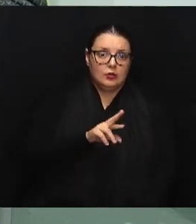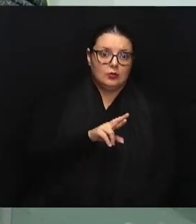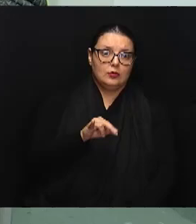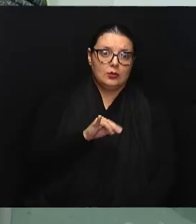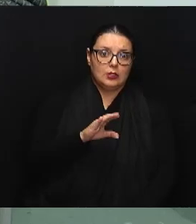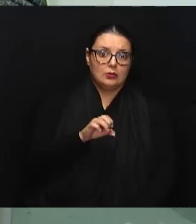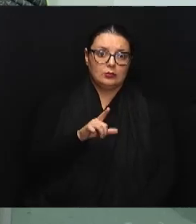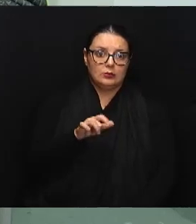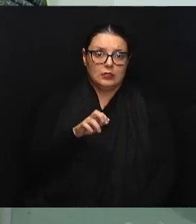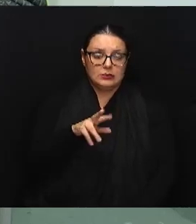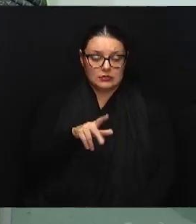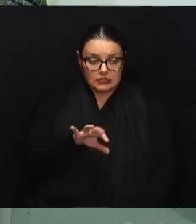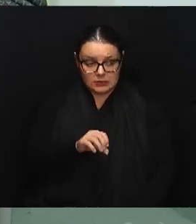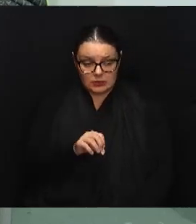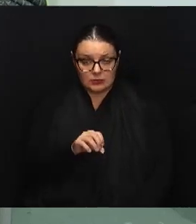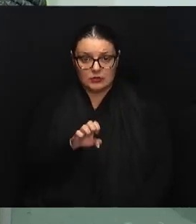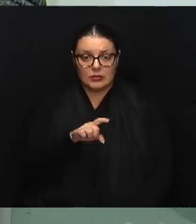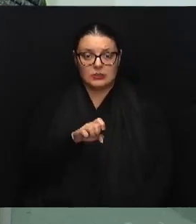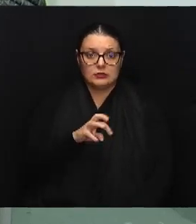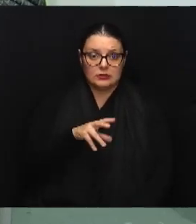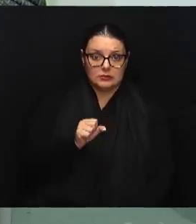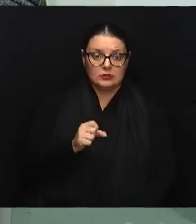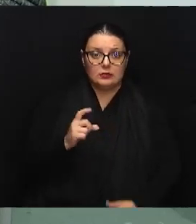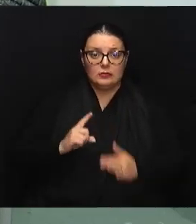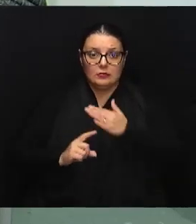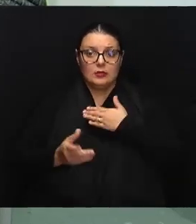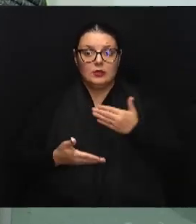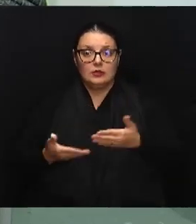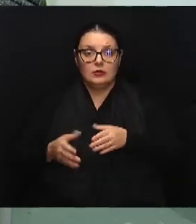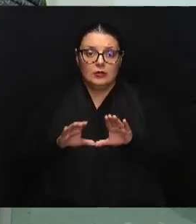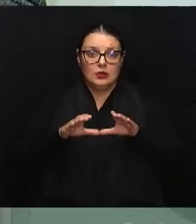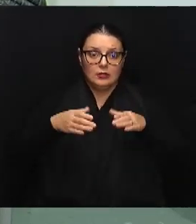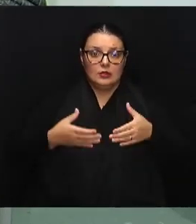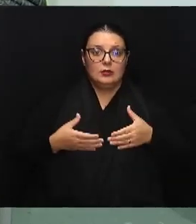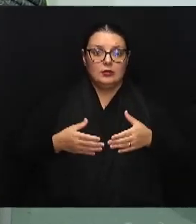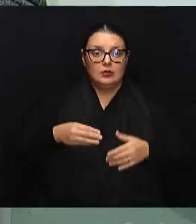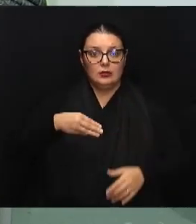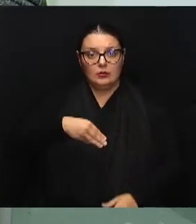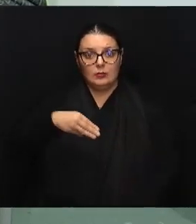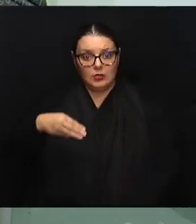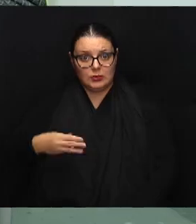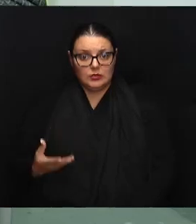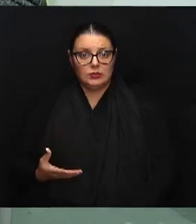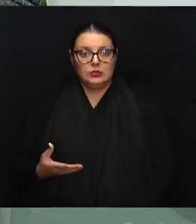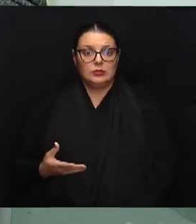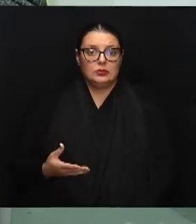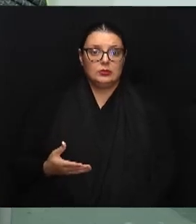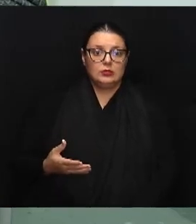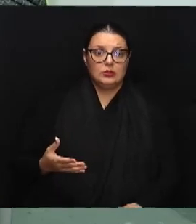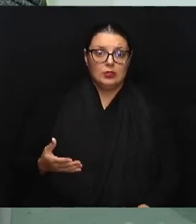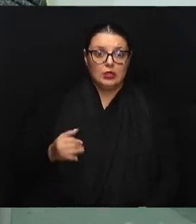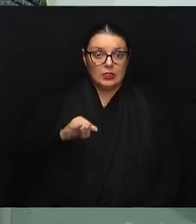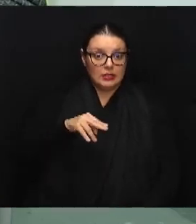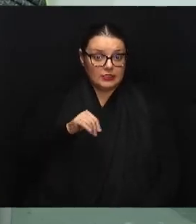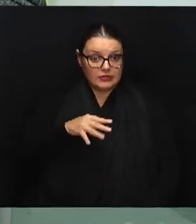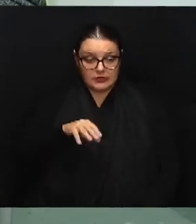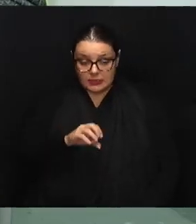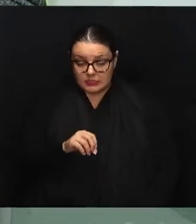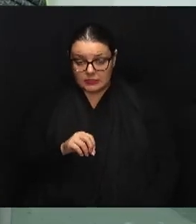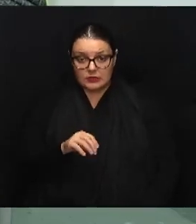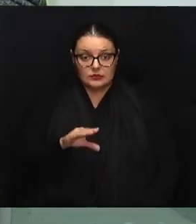extensão, em que o aluno também presta serviços para a comunidade, monitoria, iniciação científica. É um